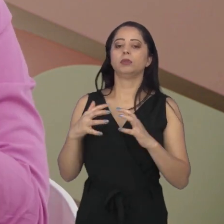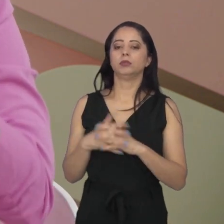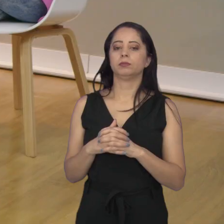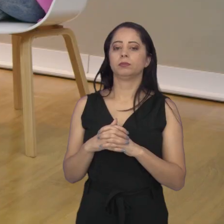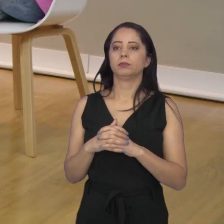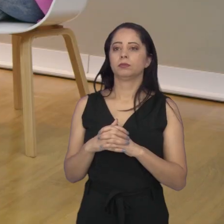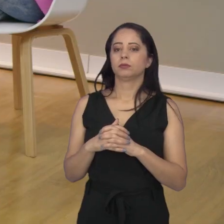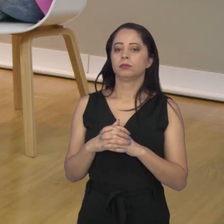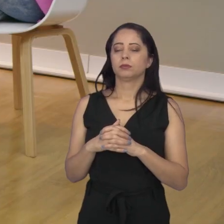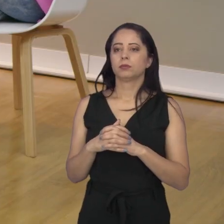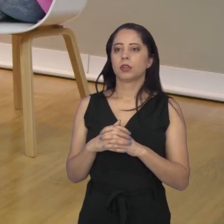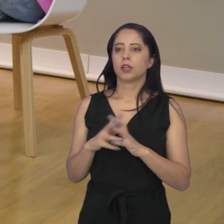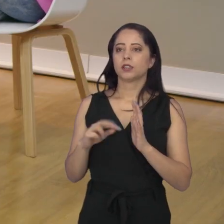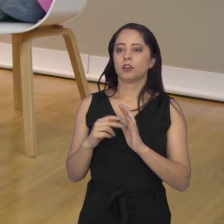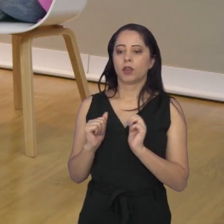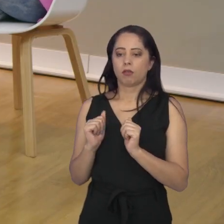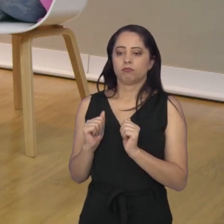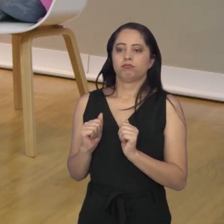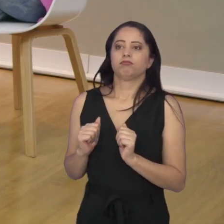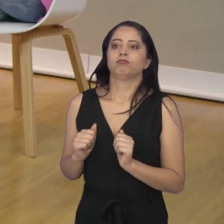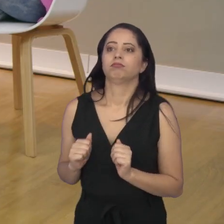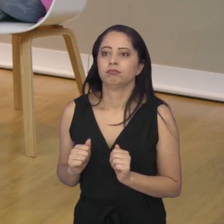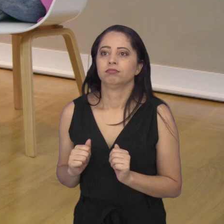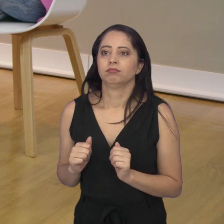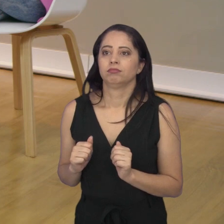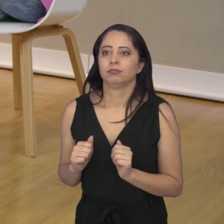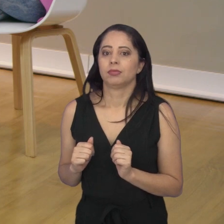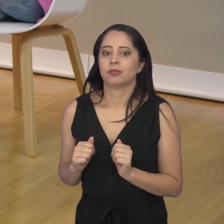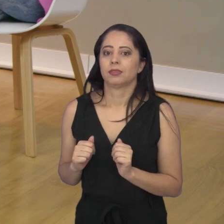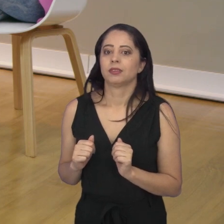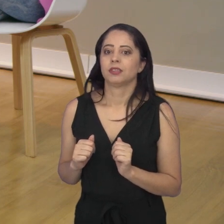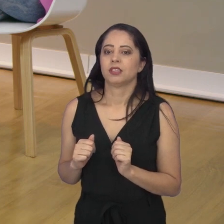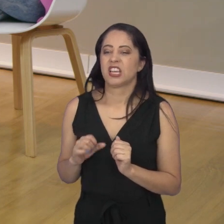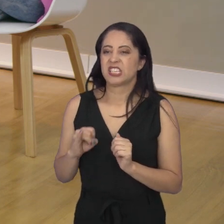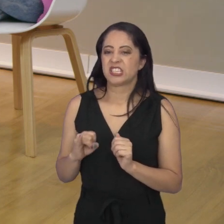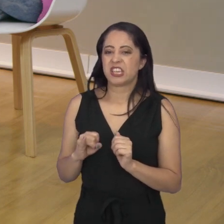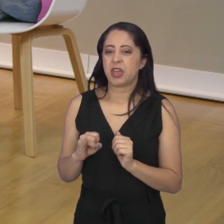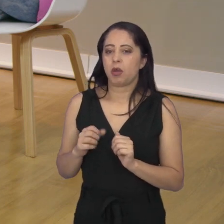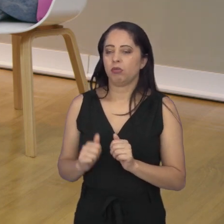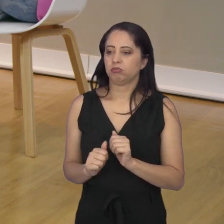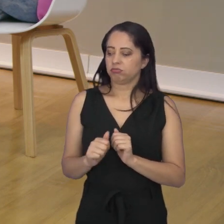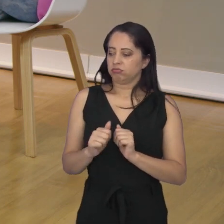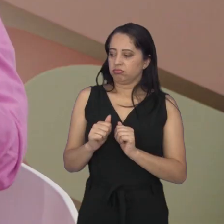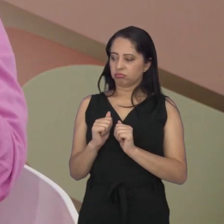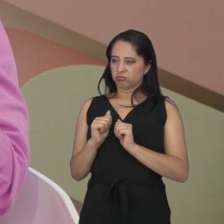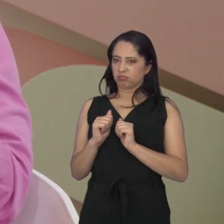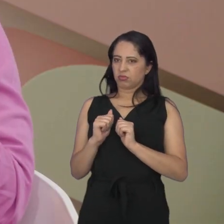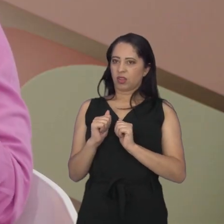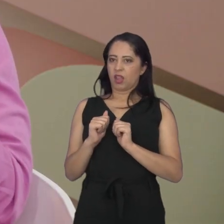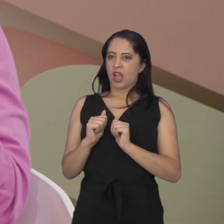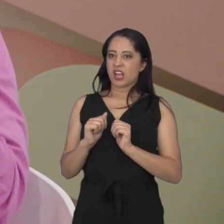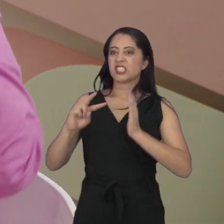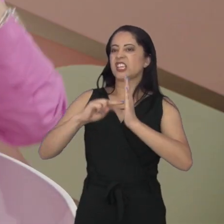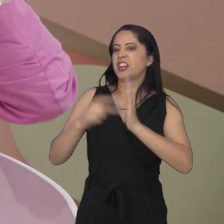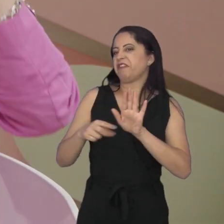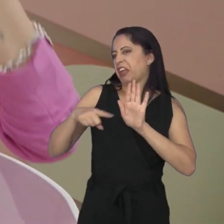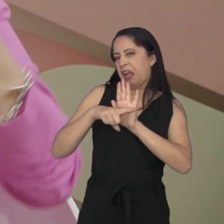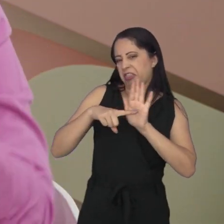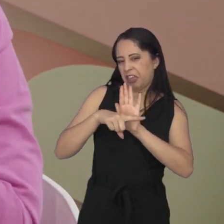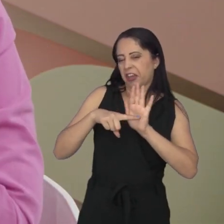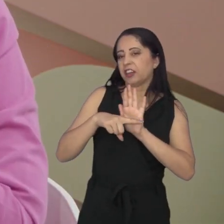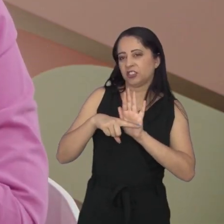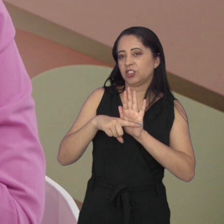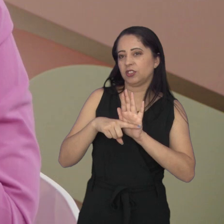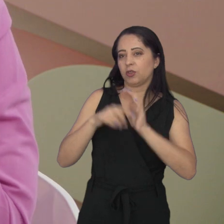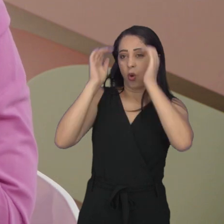junto. Transformação. Então, se eu simplesmente fizer a transformação para trás, o seu